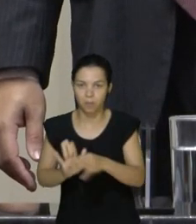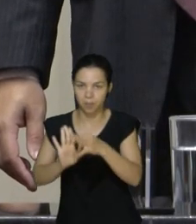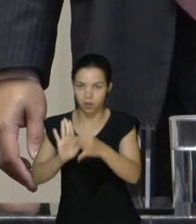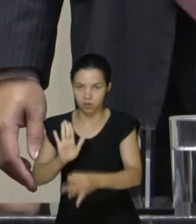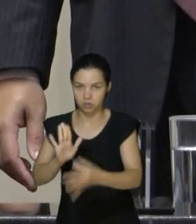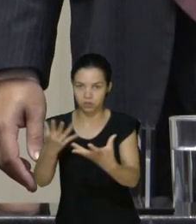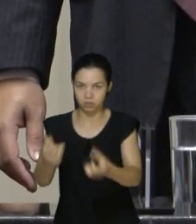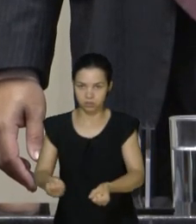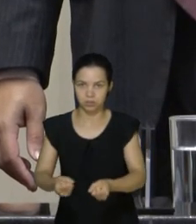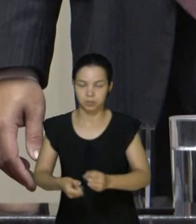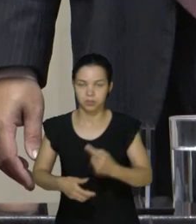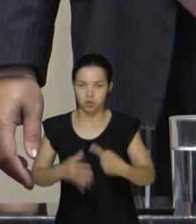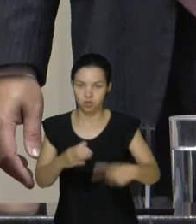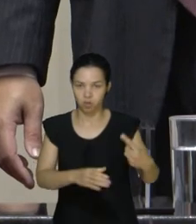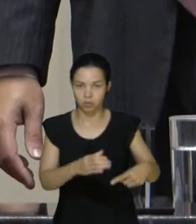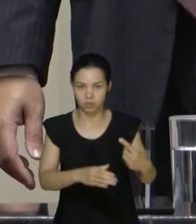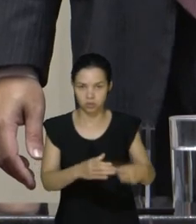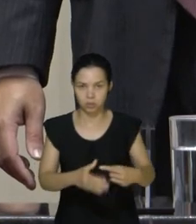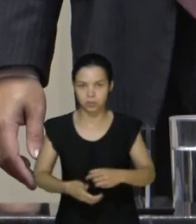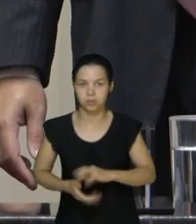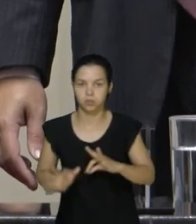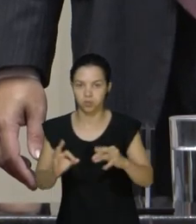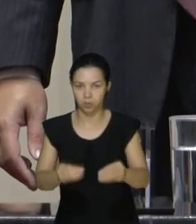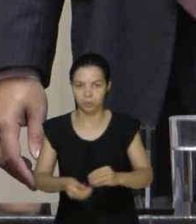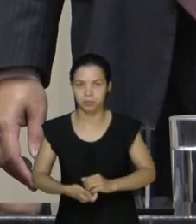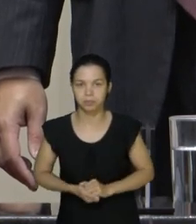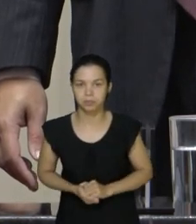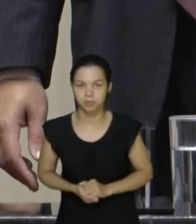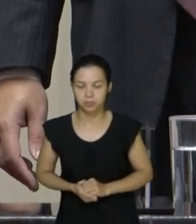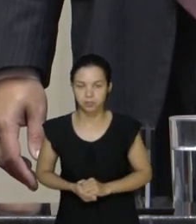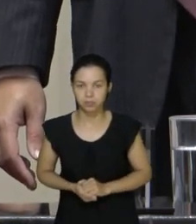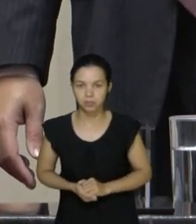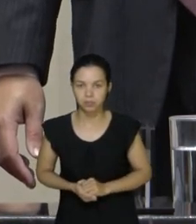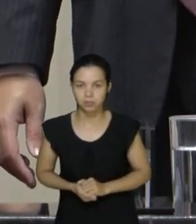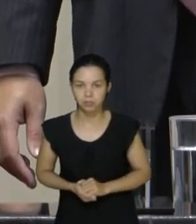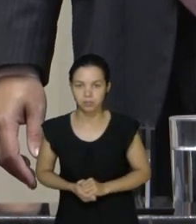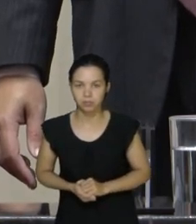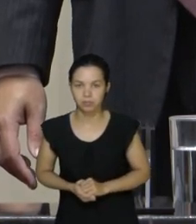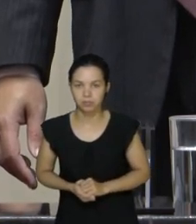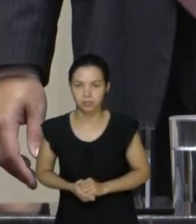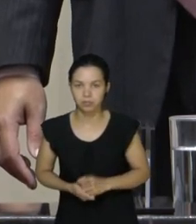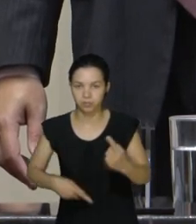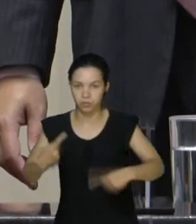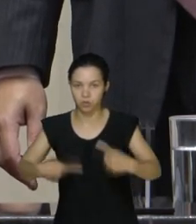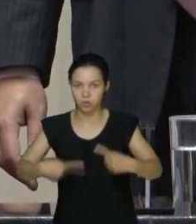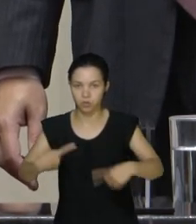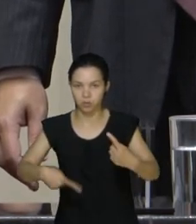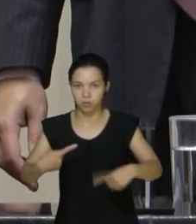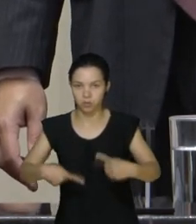favoráveis da CCJ, Finanças e Turismo e Meio Ambiente. Em discussão,